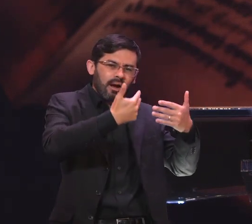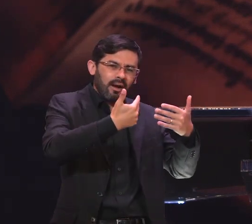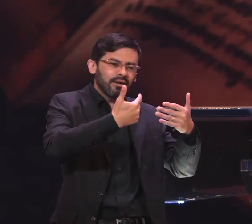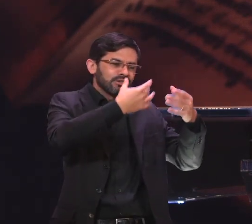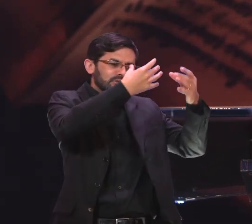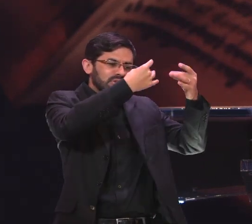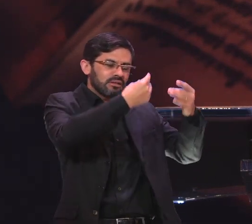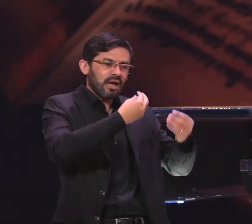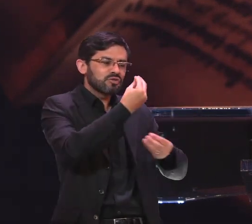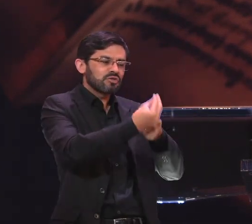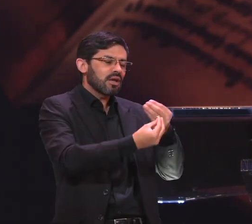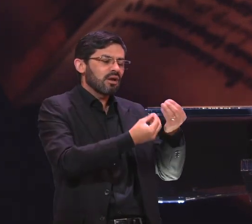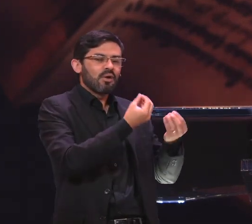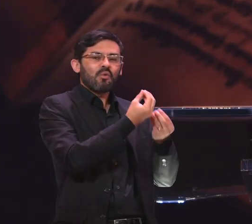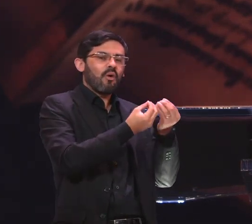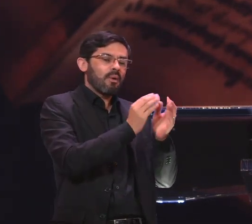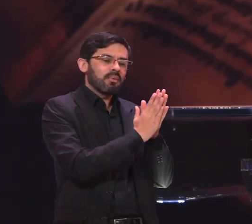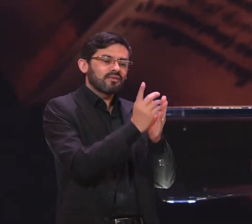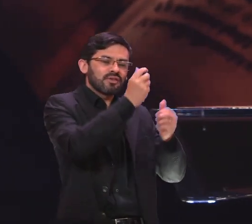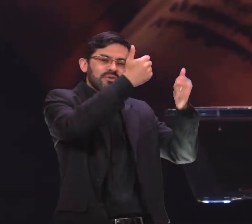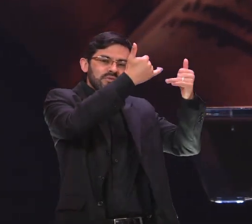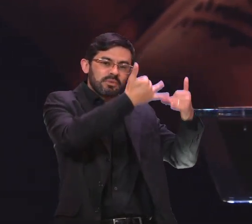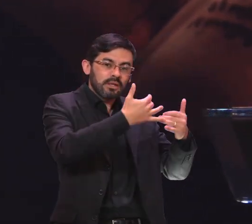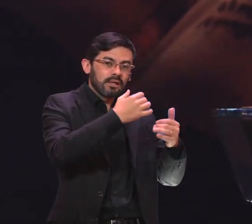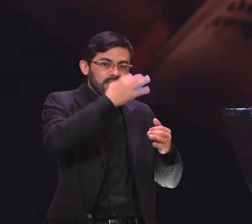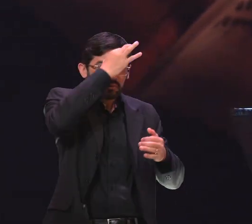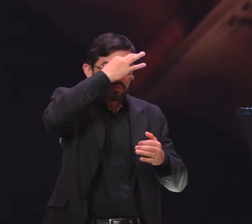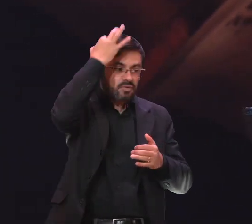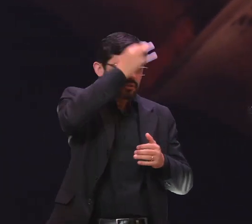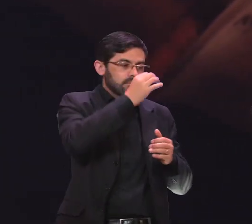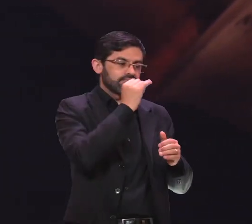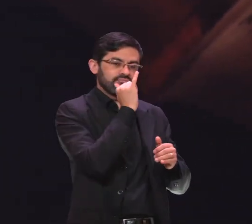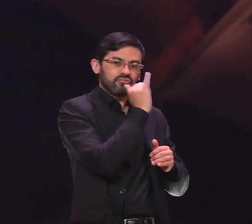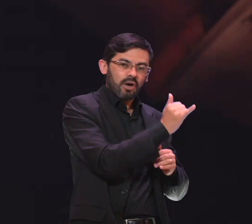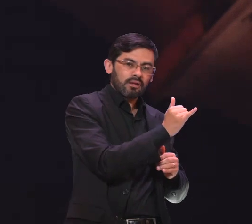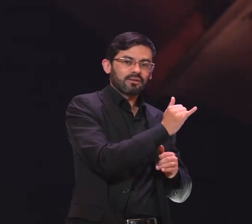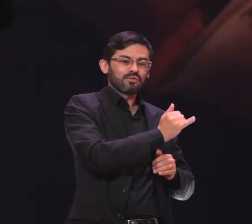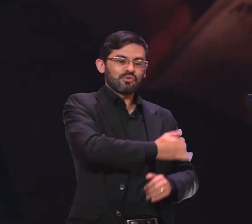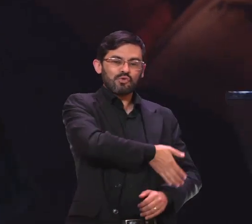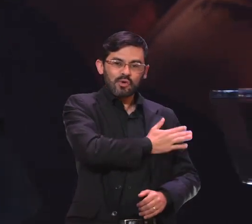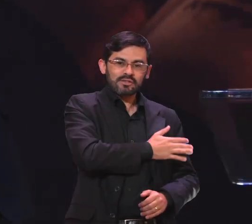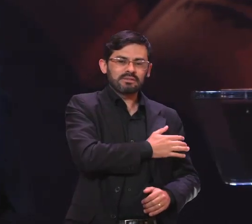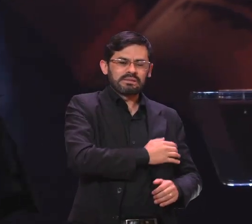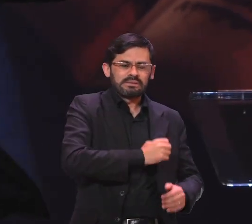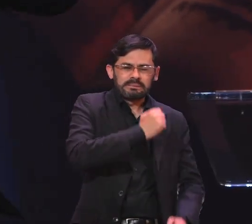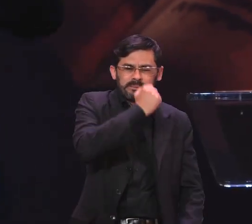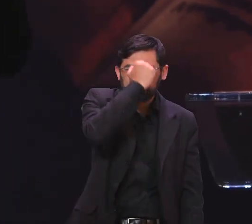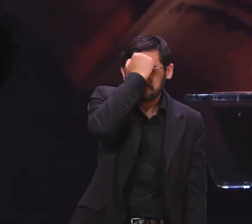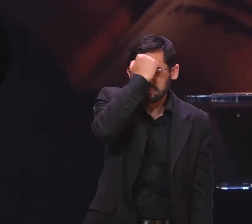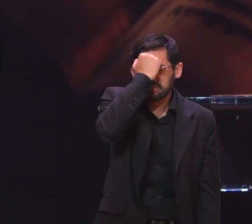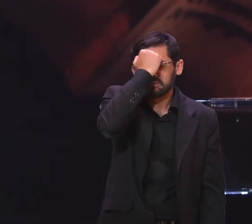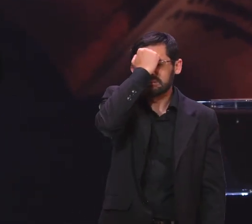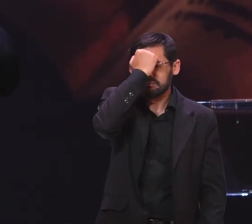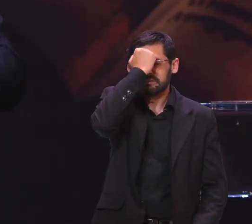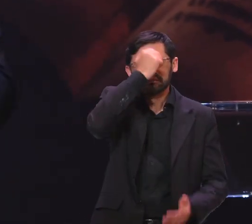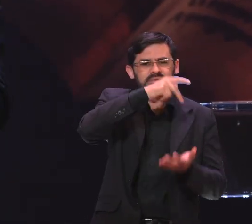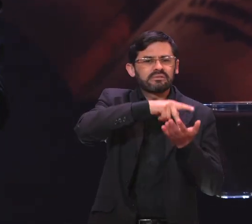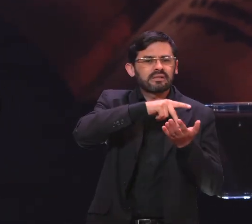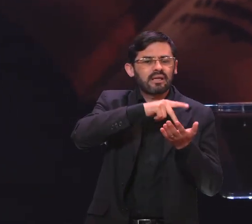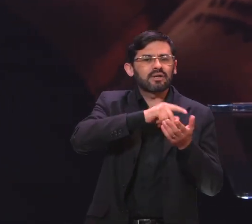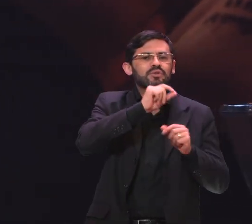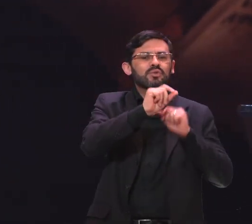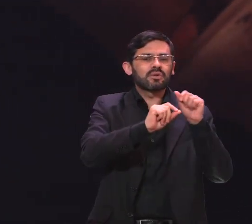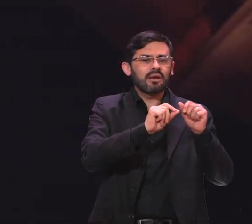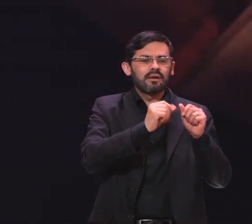explicar para aquele homem a palavra, e o Espírito trabalha no coração do eunuco, o convence de que aquela palavra é verdade, e